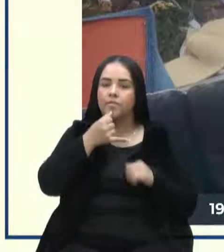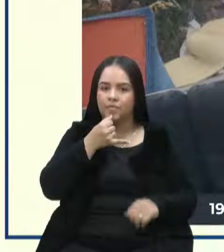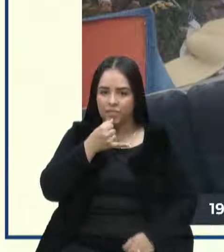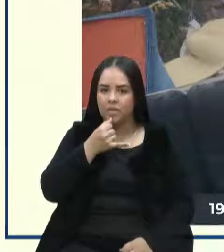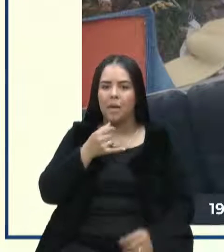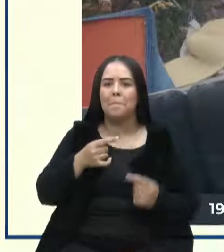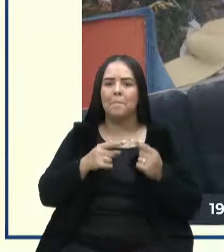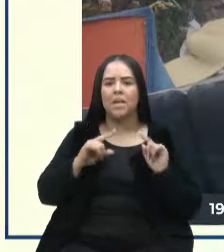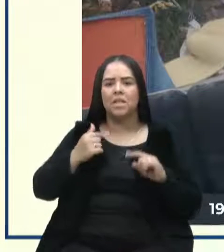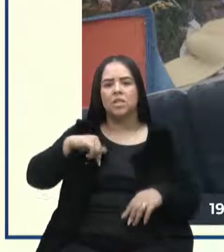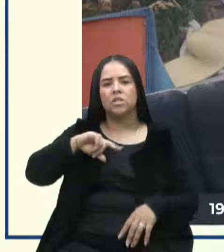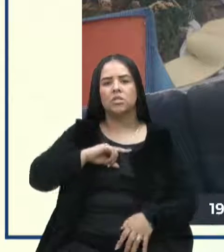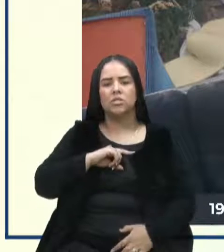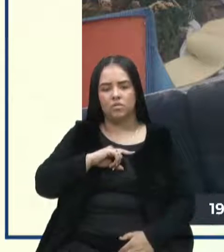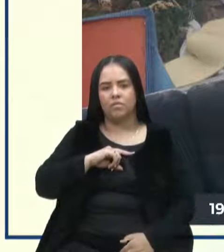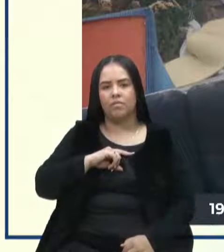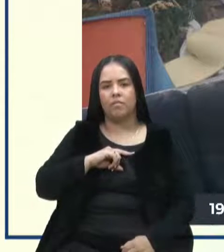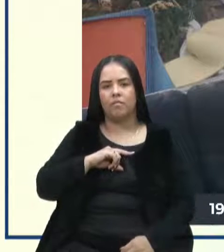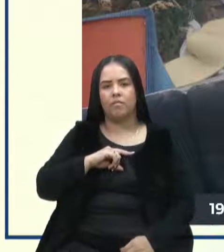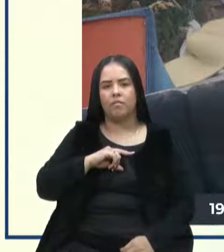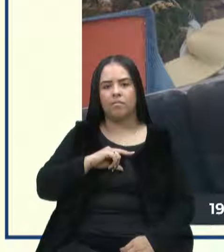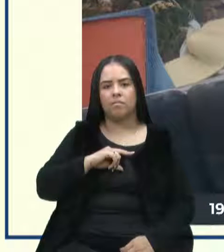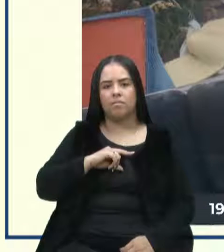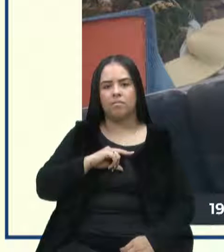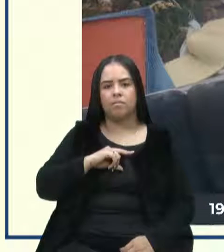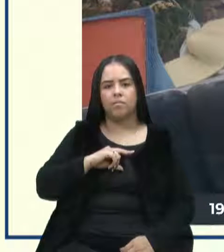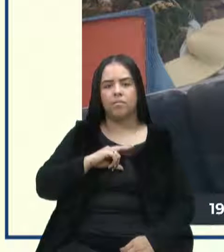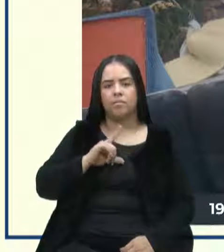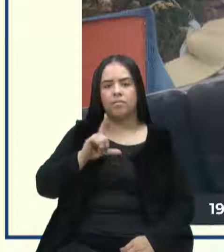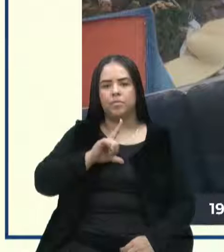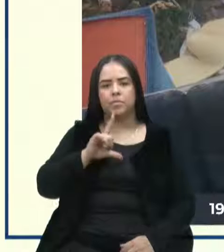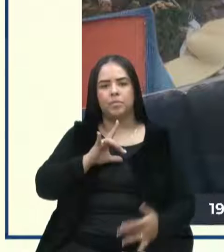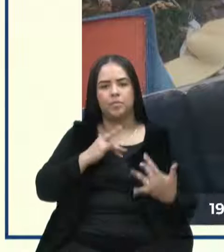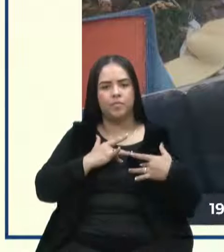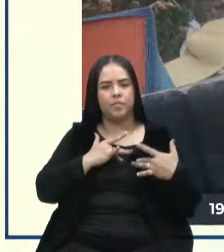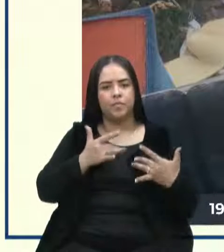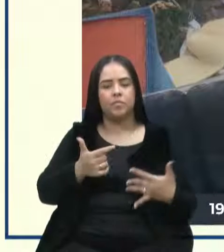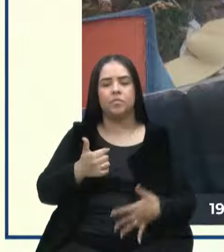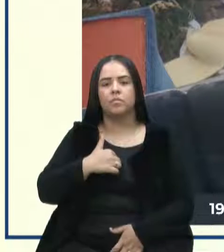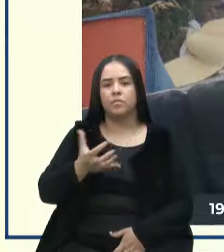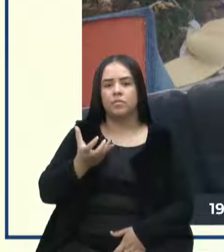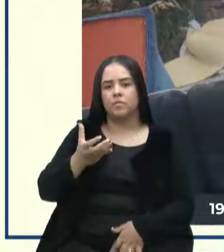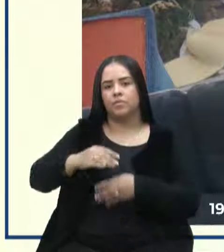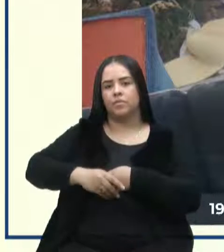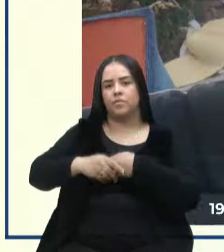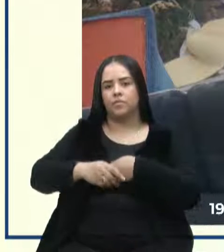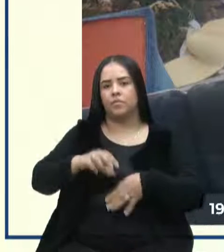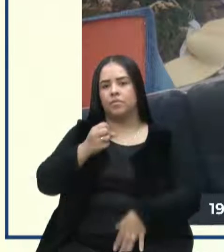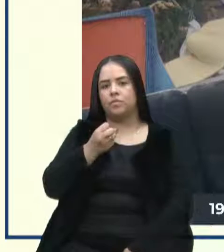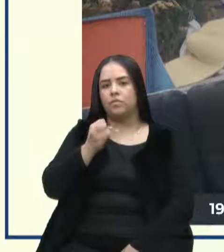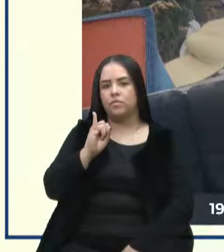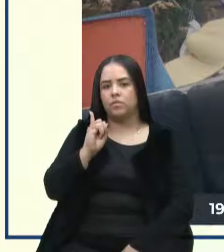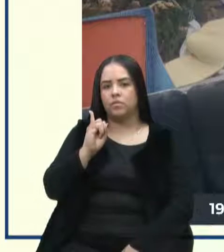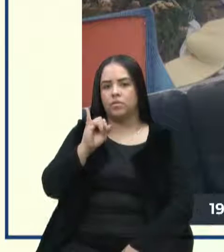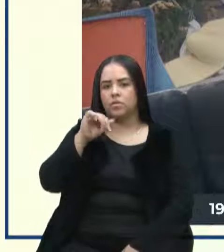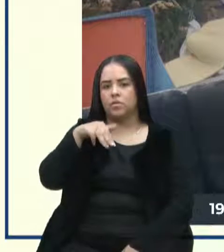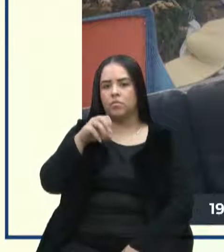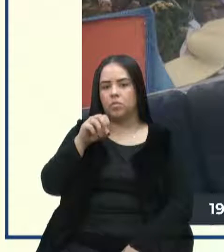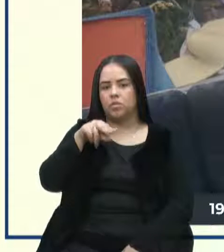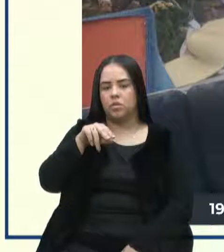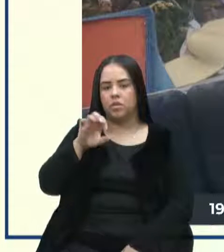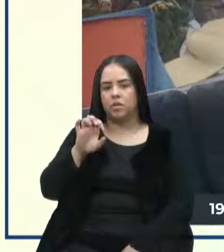mas nós com muita dedicação quero saudar a a Simone que é uma das lideranças de